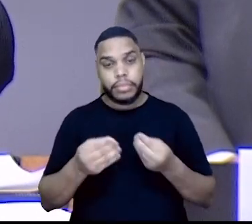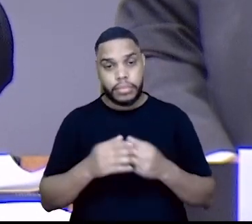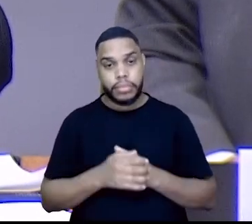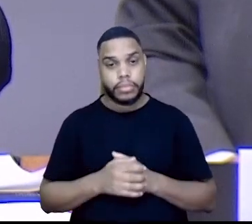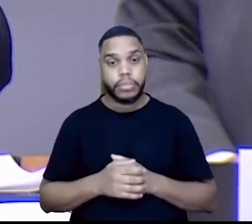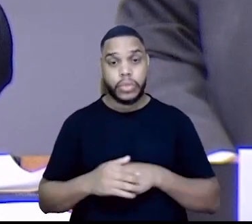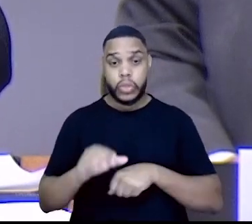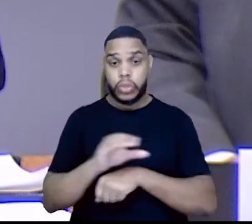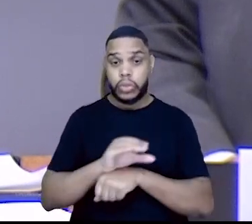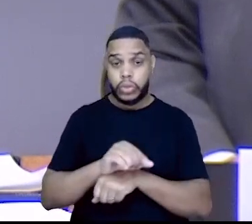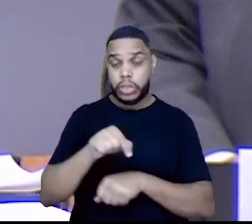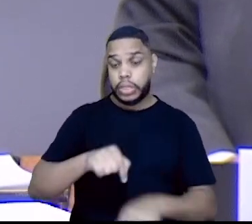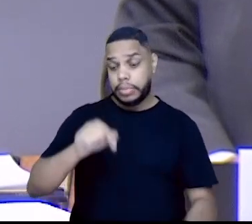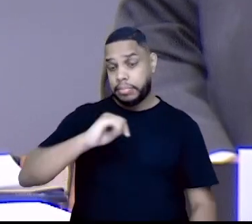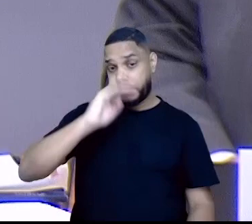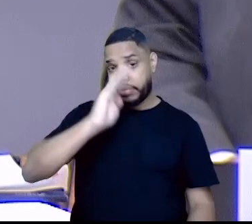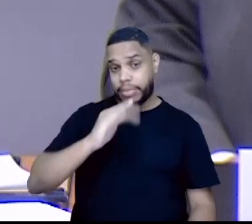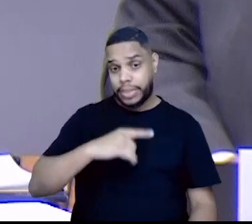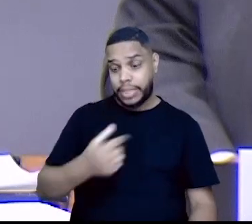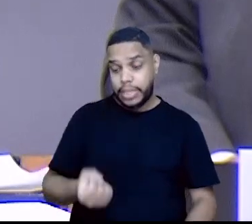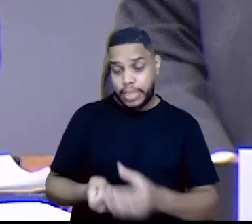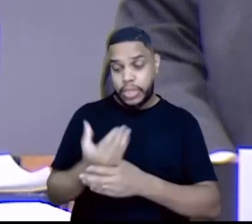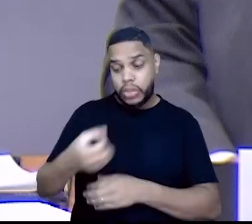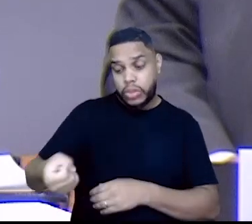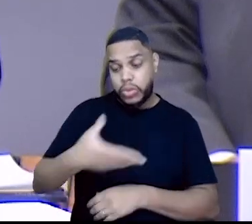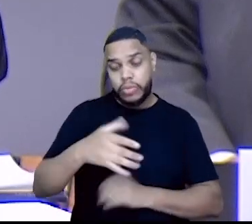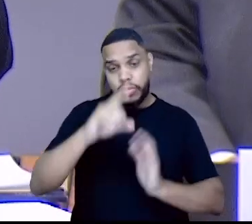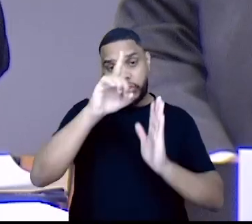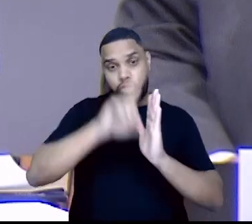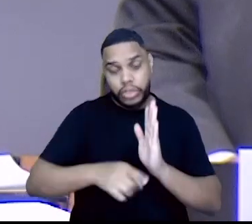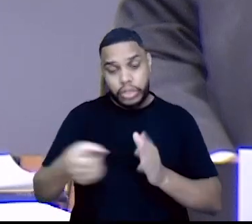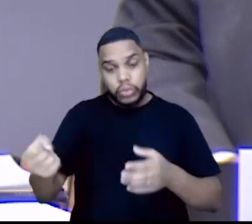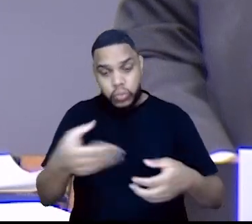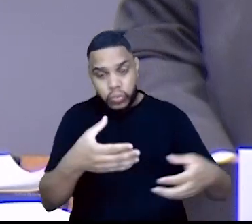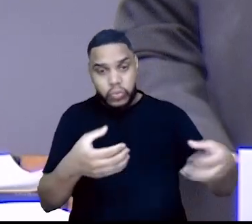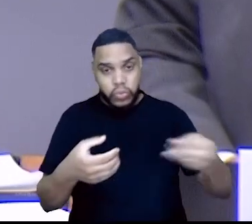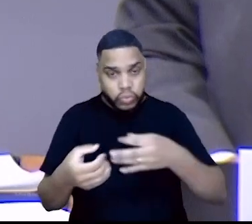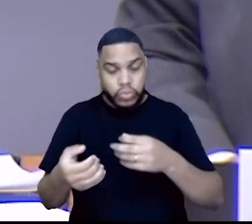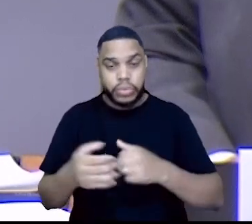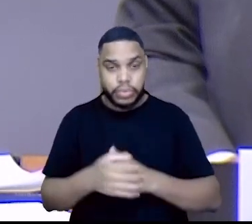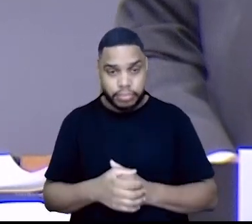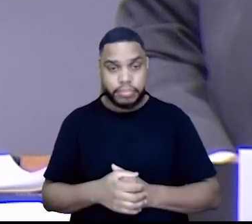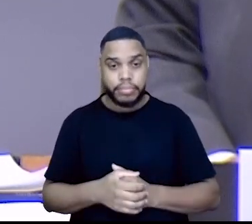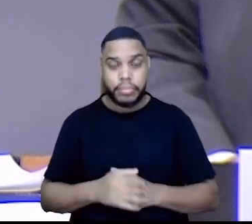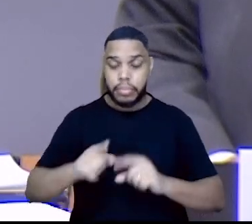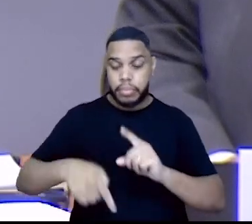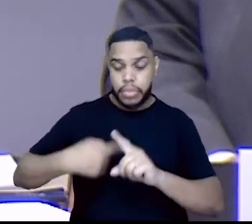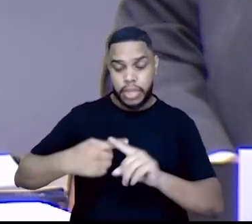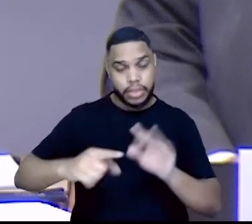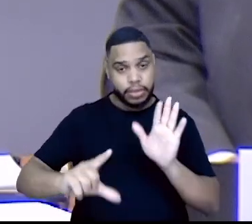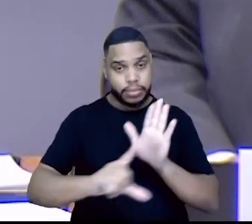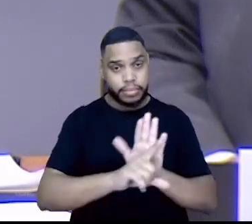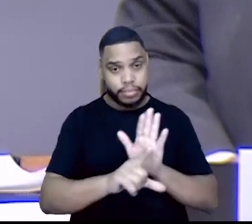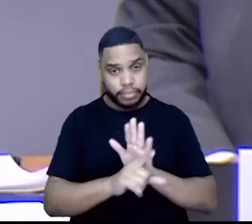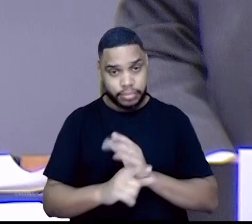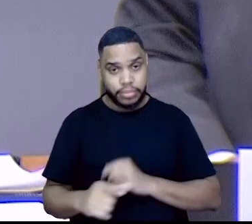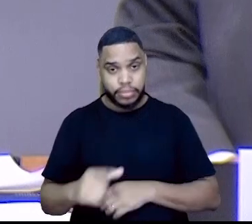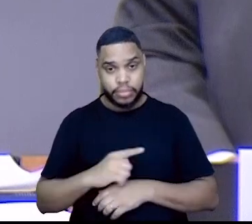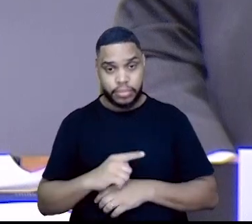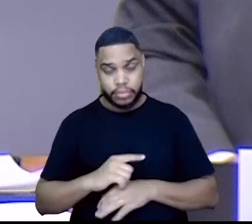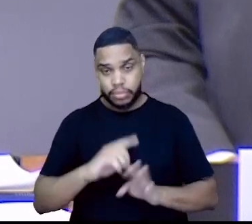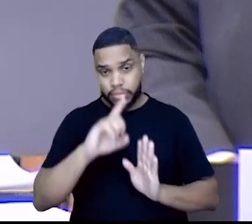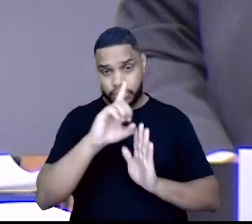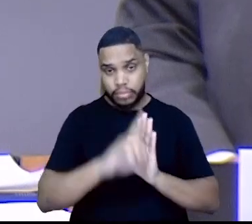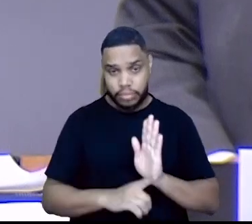Constituição brasileira criou novos direitos. A Constituição mais a legislação. Portanto, nós temos direitos